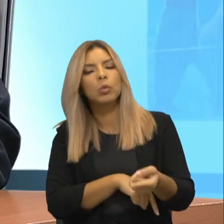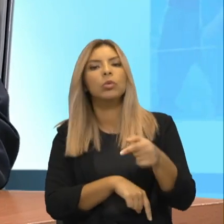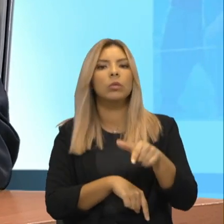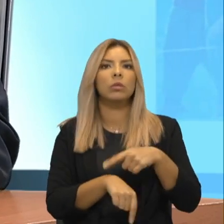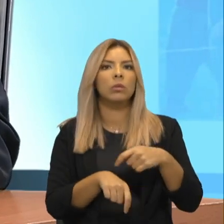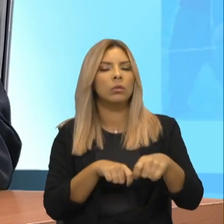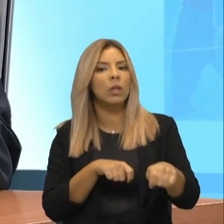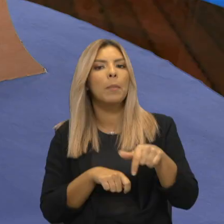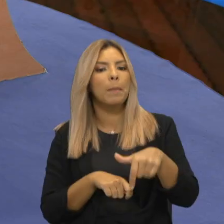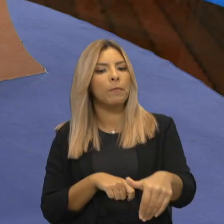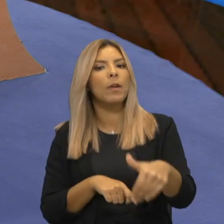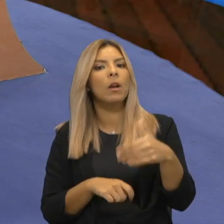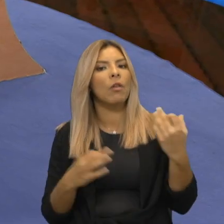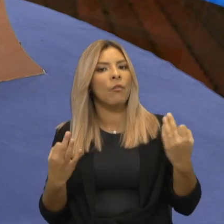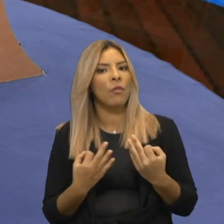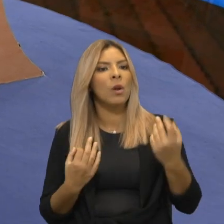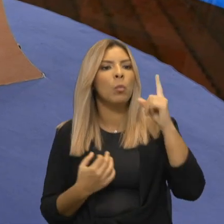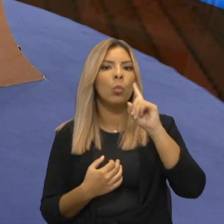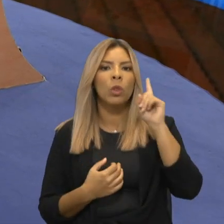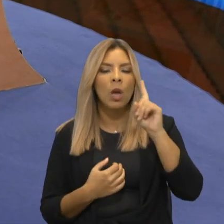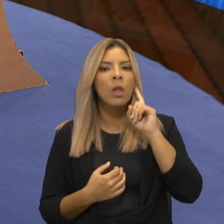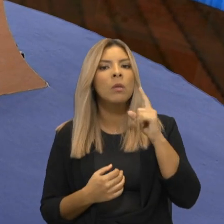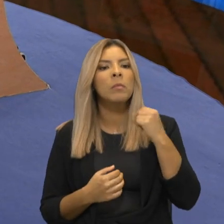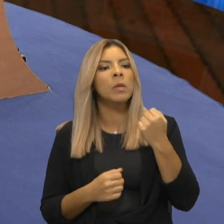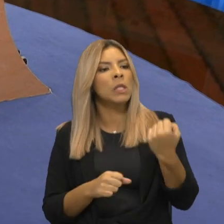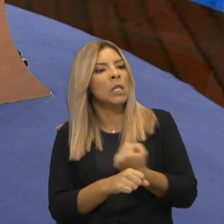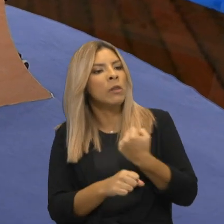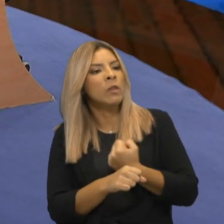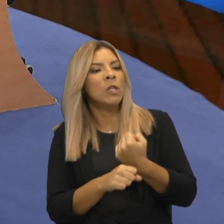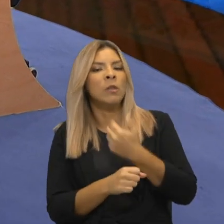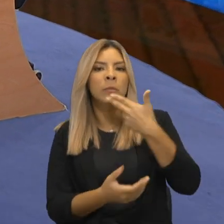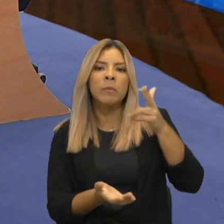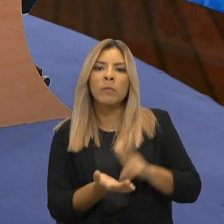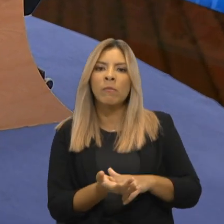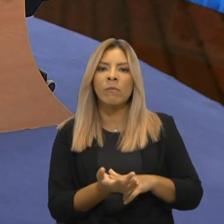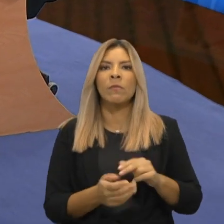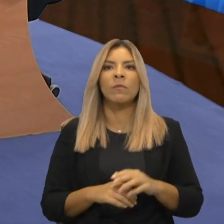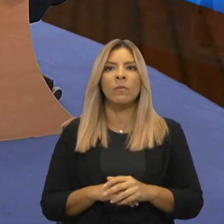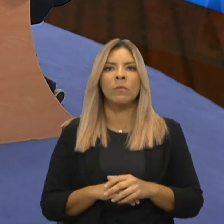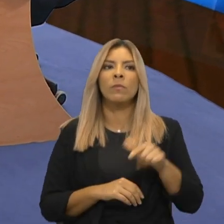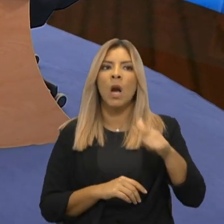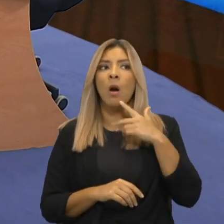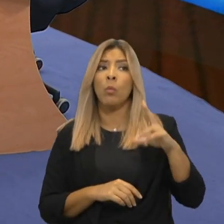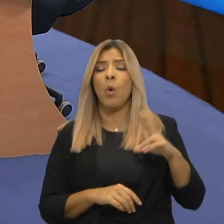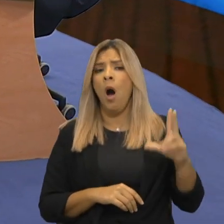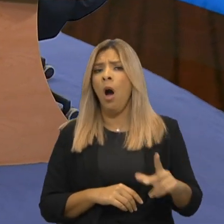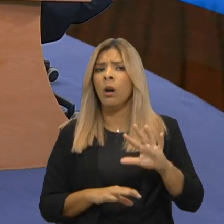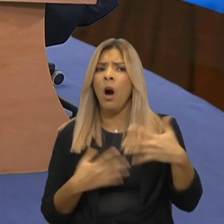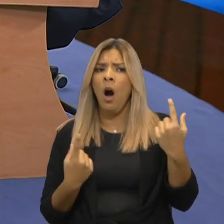uma presença e um papel importante ao serviço das comunidades onde se inserem, nomeadamente no contexto português, onde têm